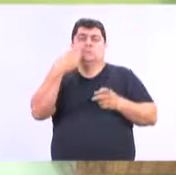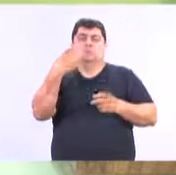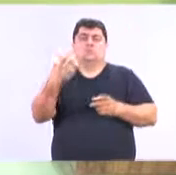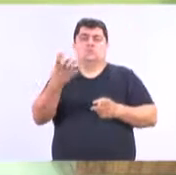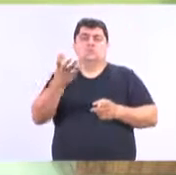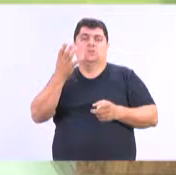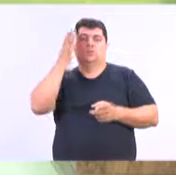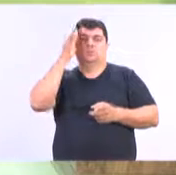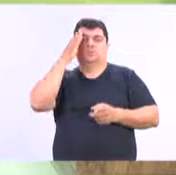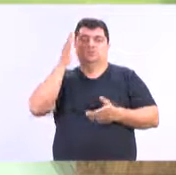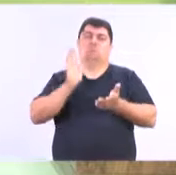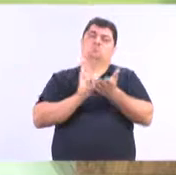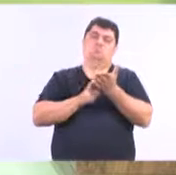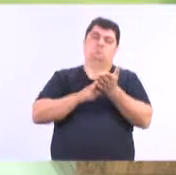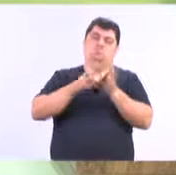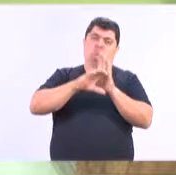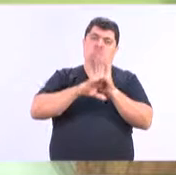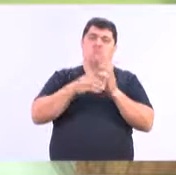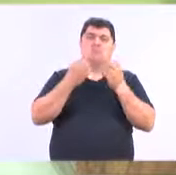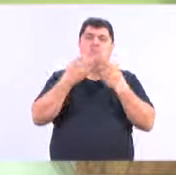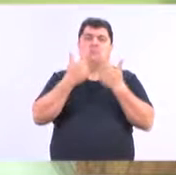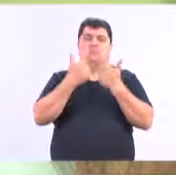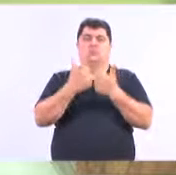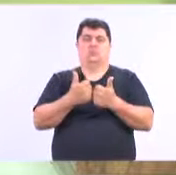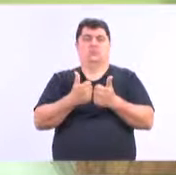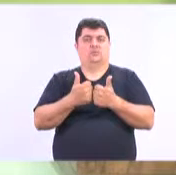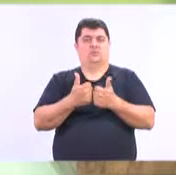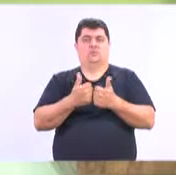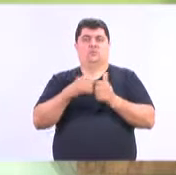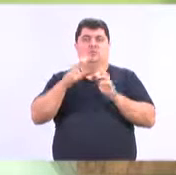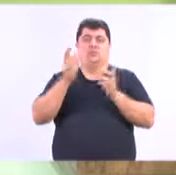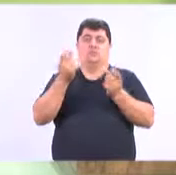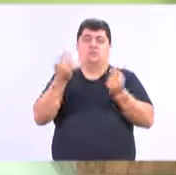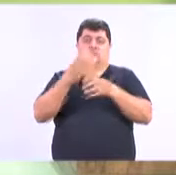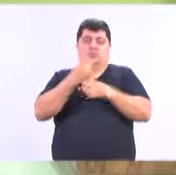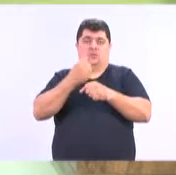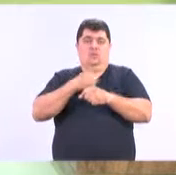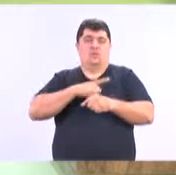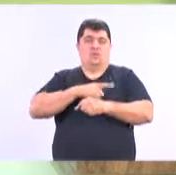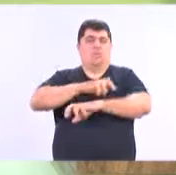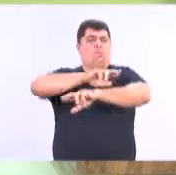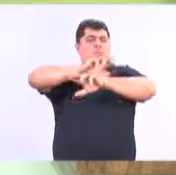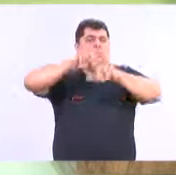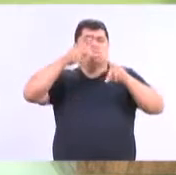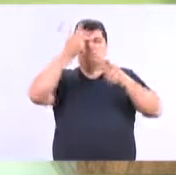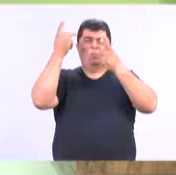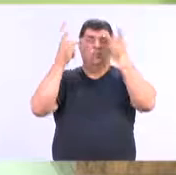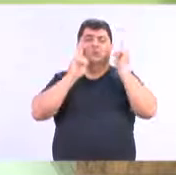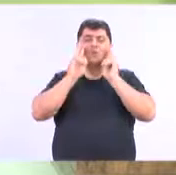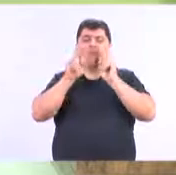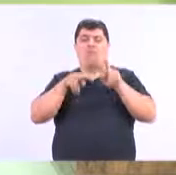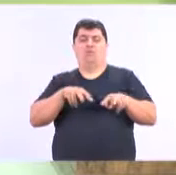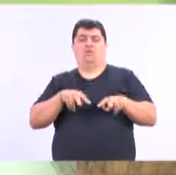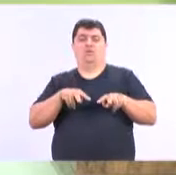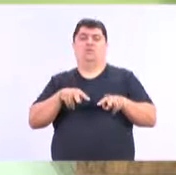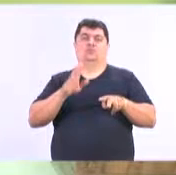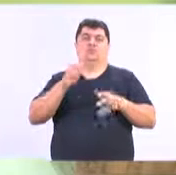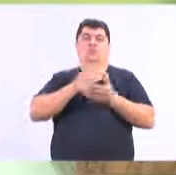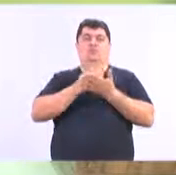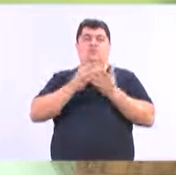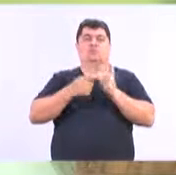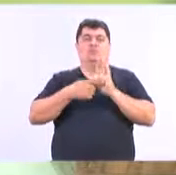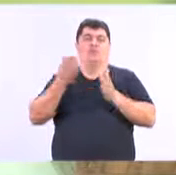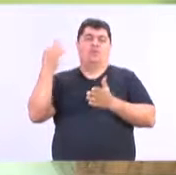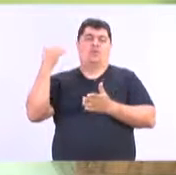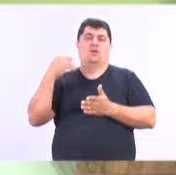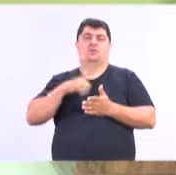demonstrações. Parabéns pelo conceito, porque na verdade a contabilidade realmente ela tem muitos usuários, como foi mostrado no início da aula, né? Muitas